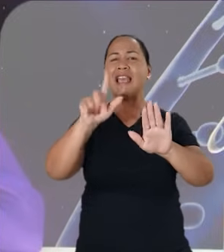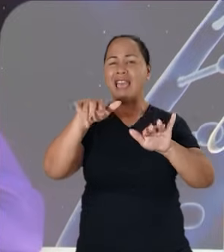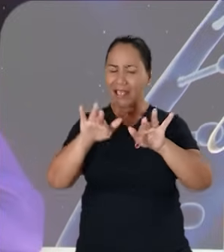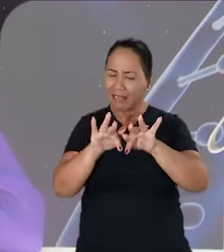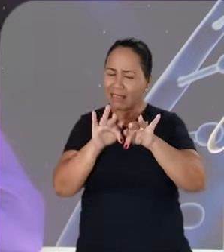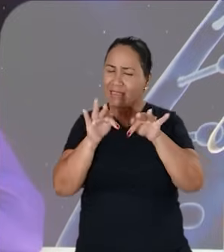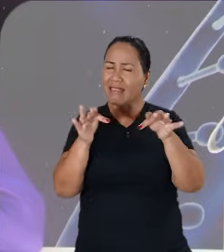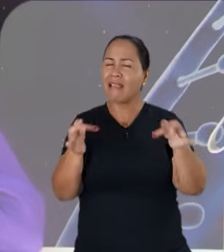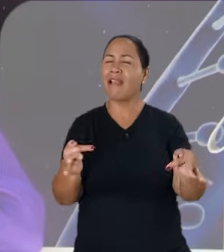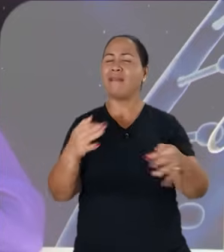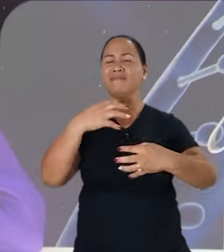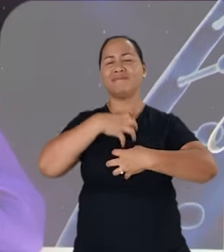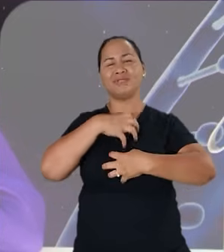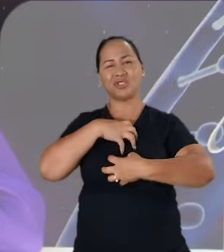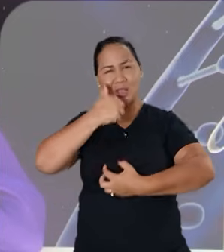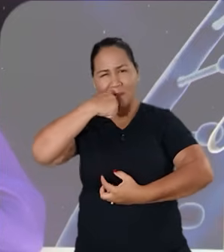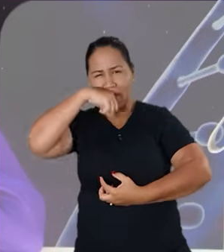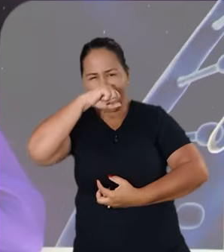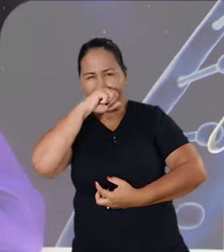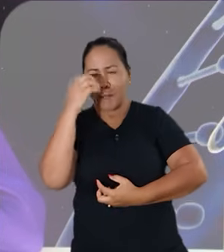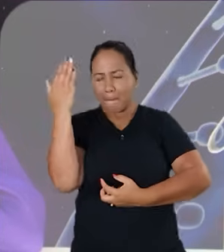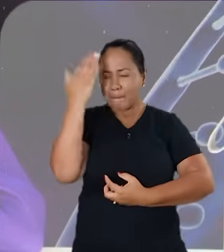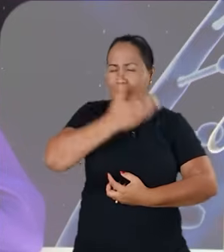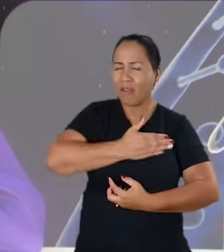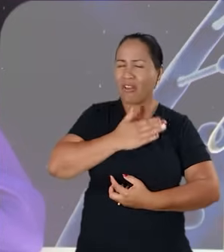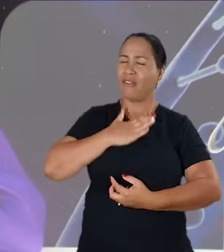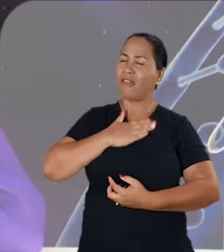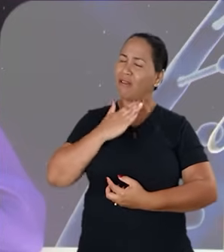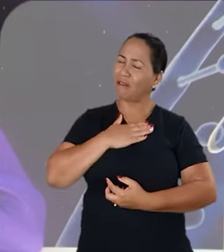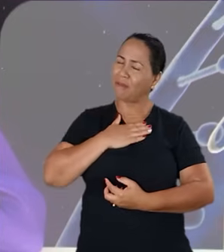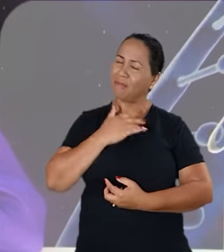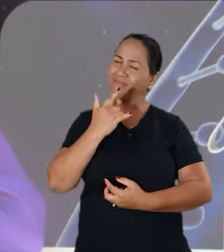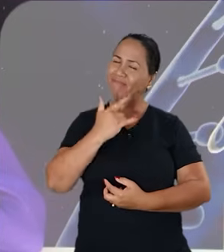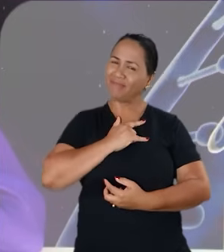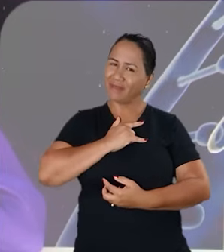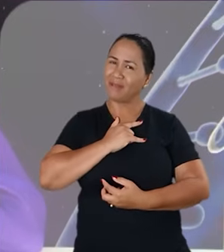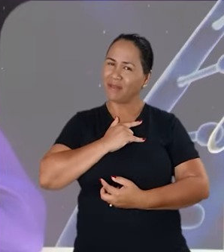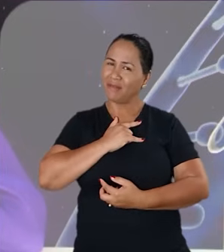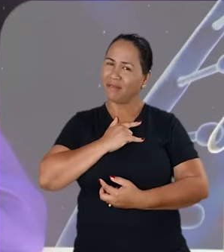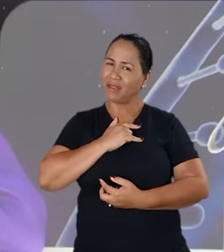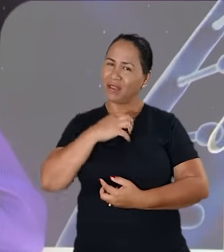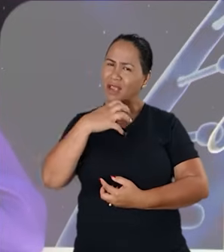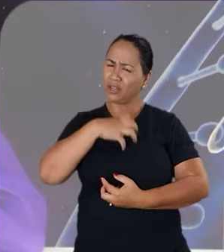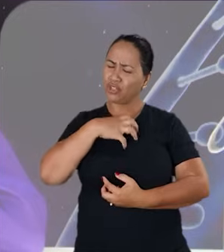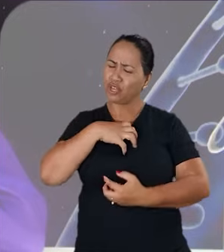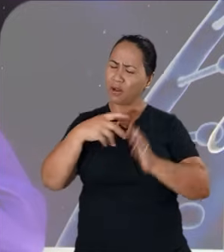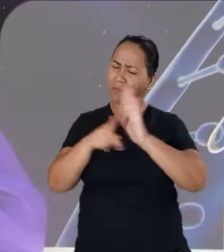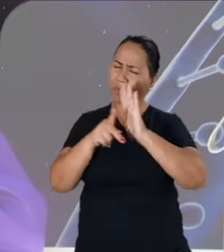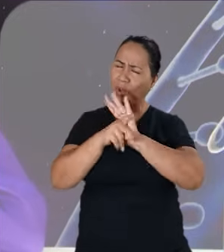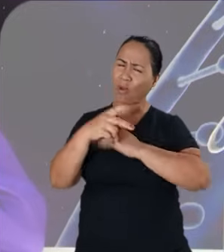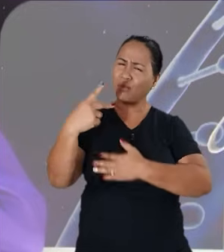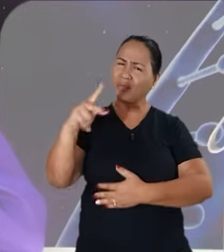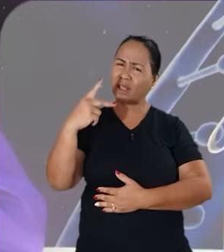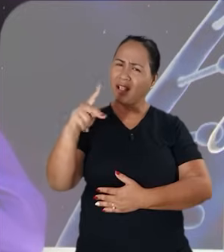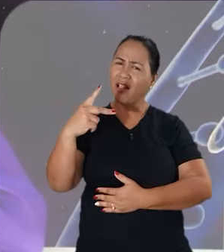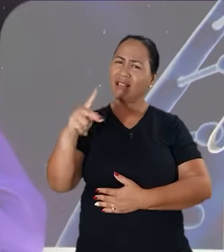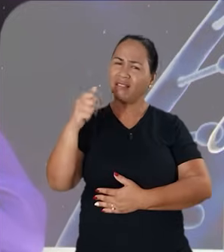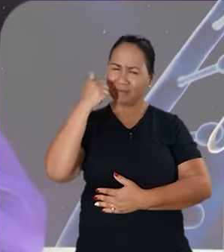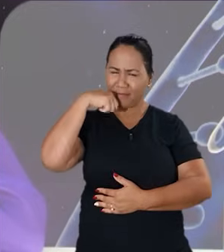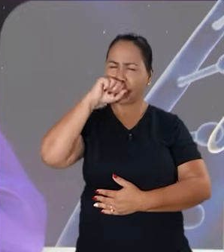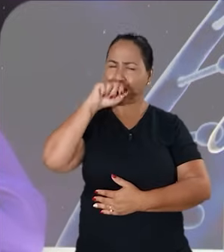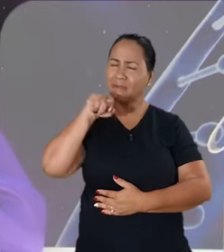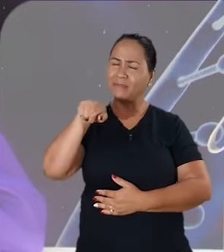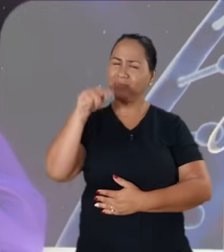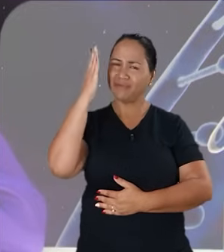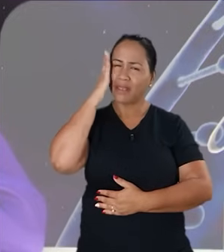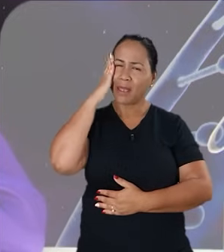O maior ato de amor na simplicidade, na consciência, na humildade que eles conseguem dar